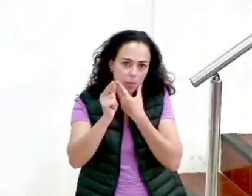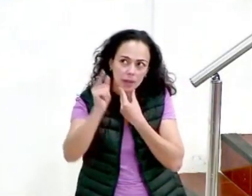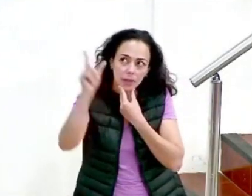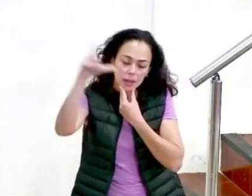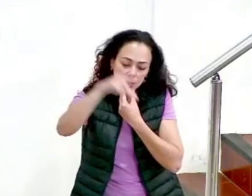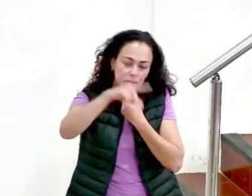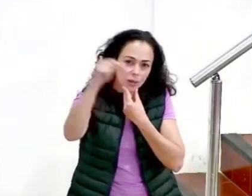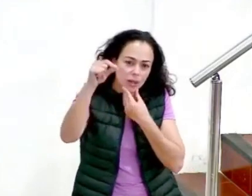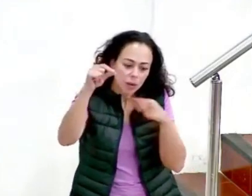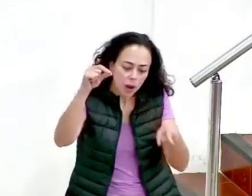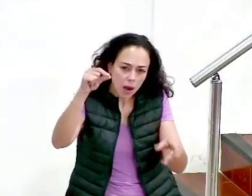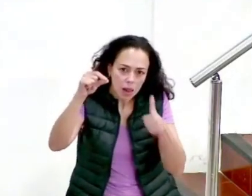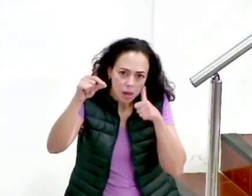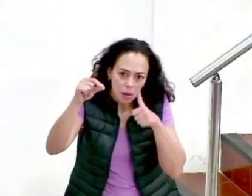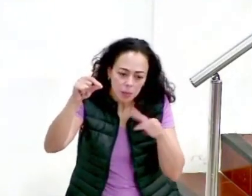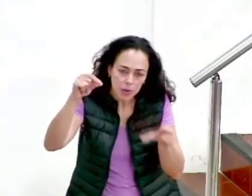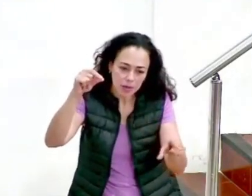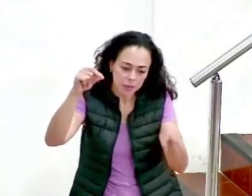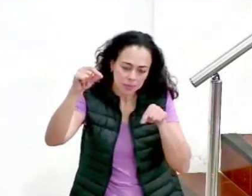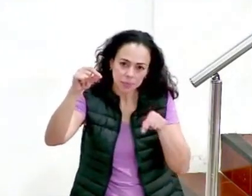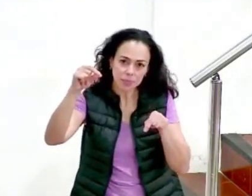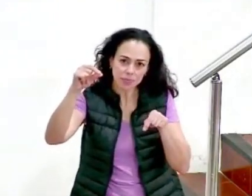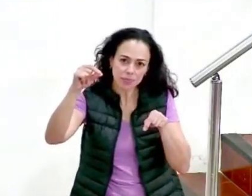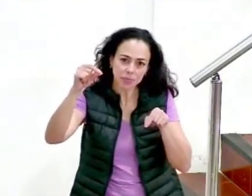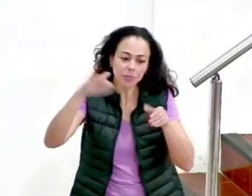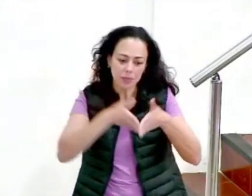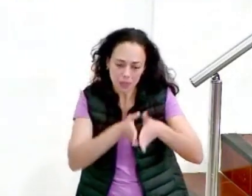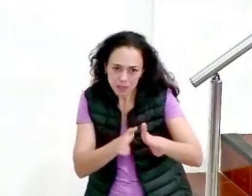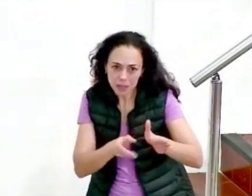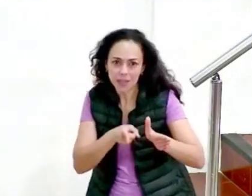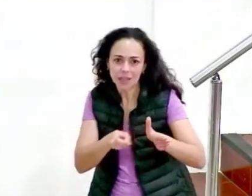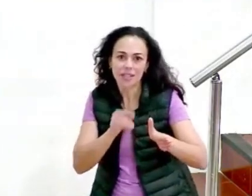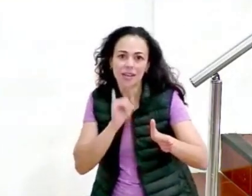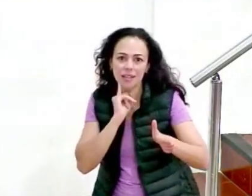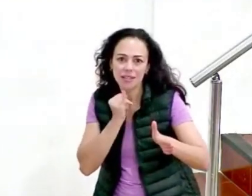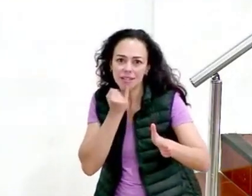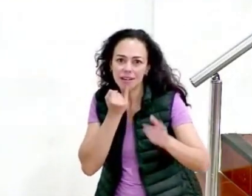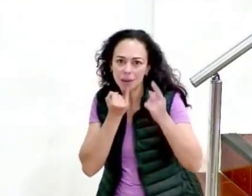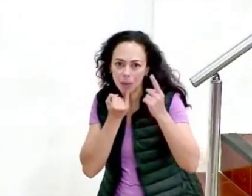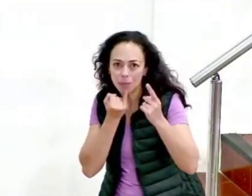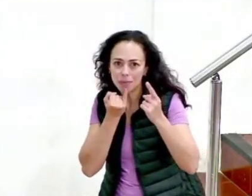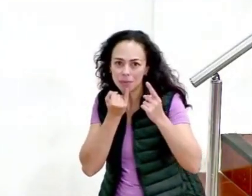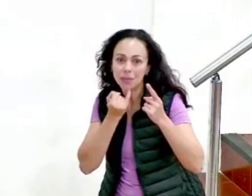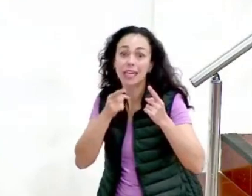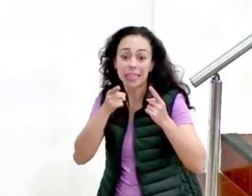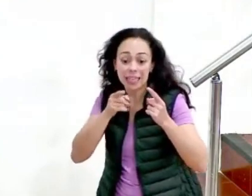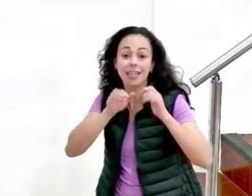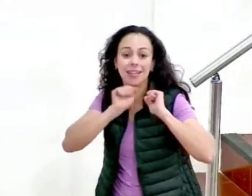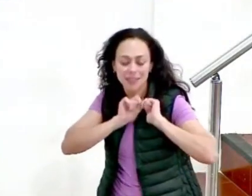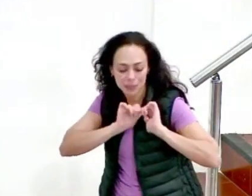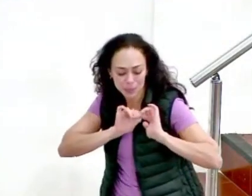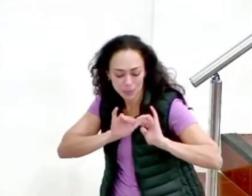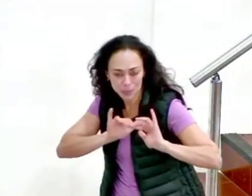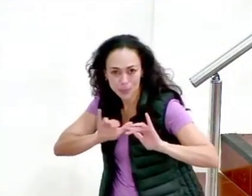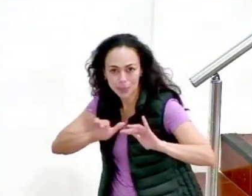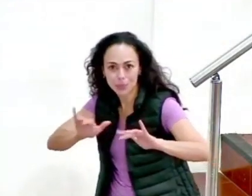uma descendência numerosa, da qual se chamará sua igreja. Foi daqui que Israel nasceu.